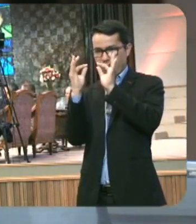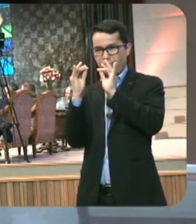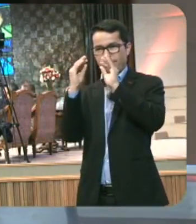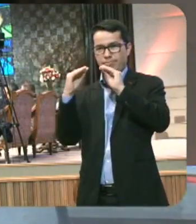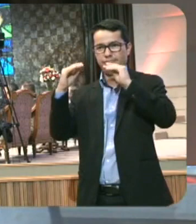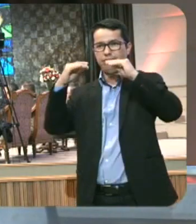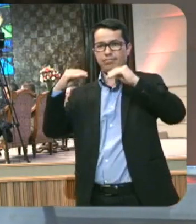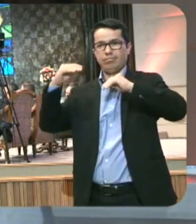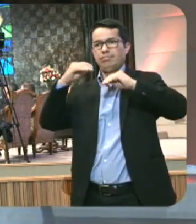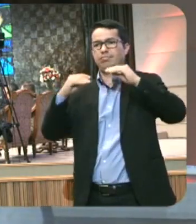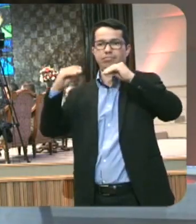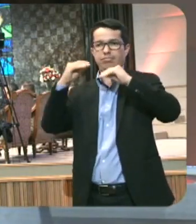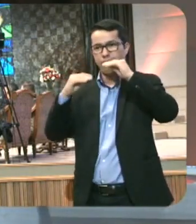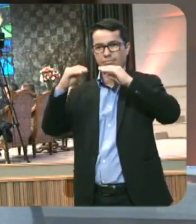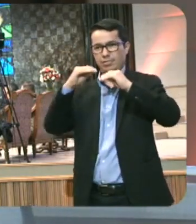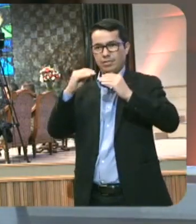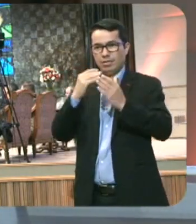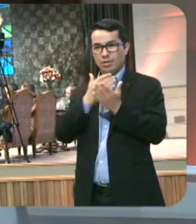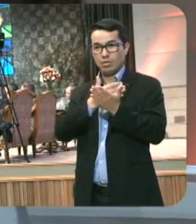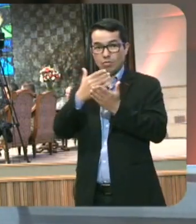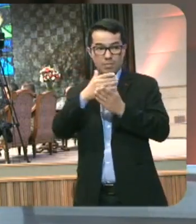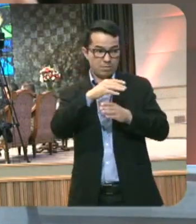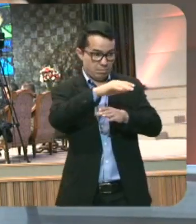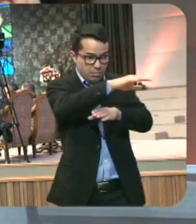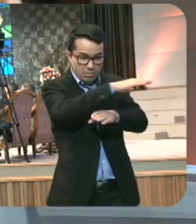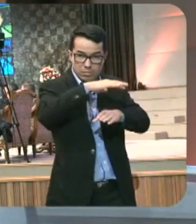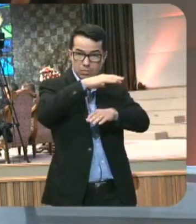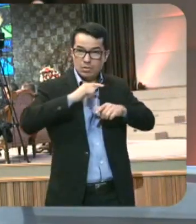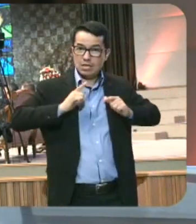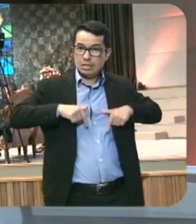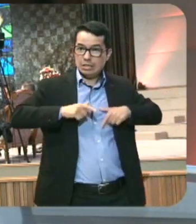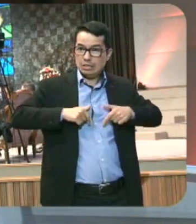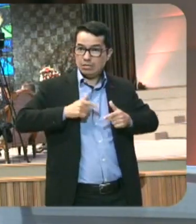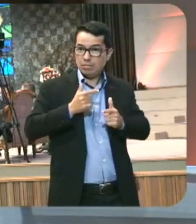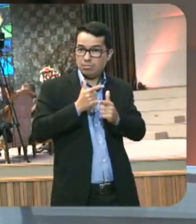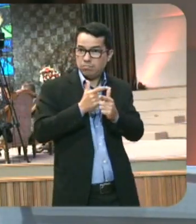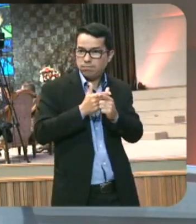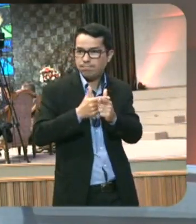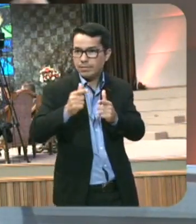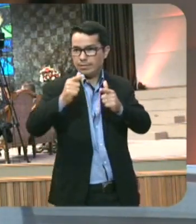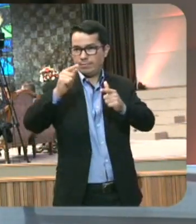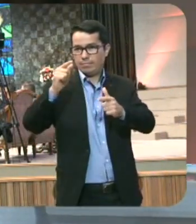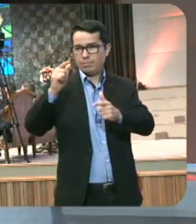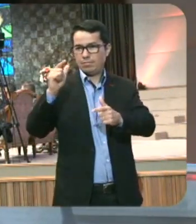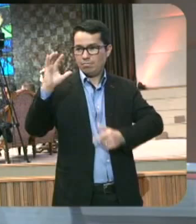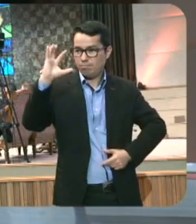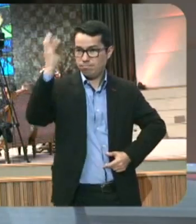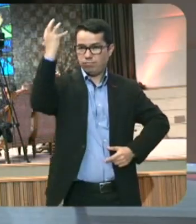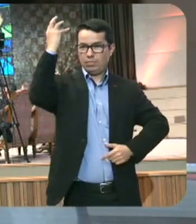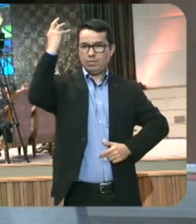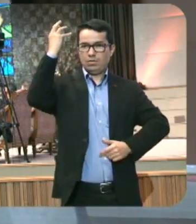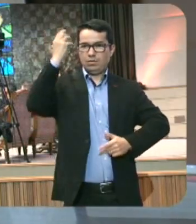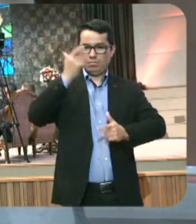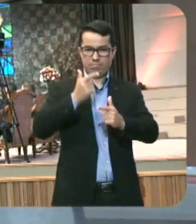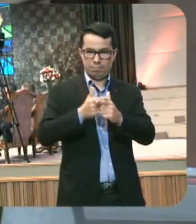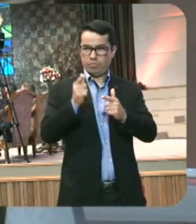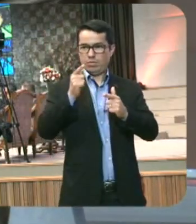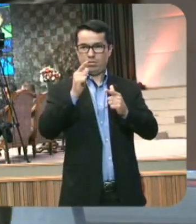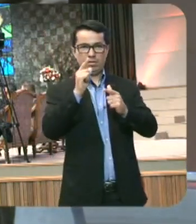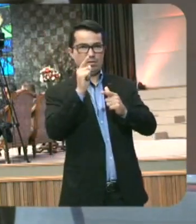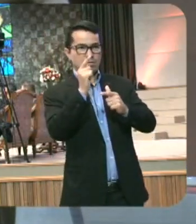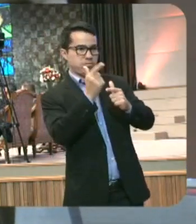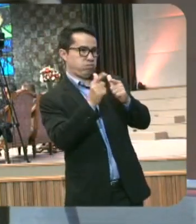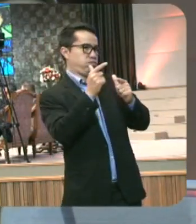problemas no meio do povo de Deus. Até aquele momento, o grande problema que Moisés